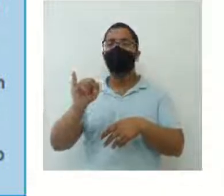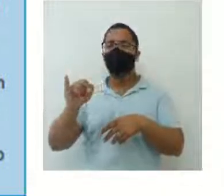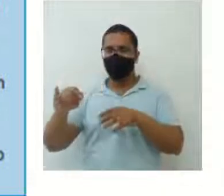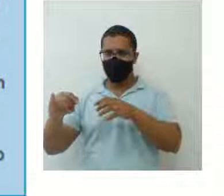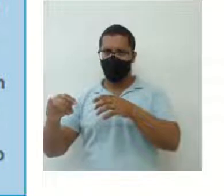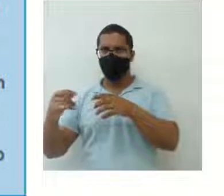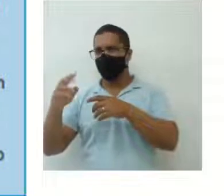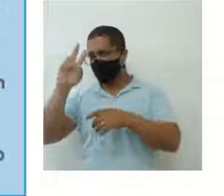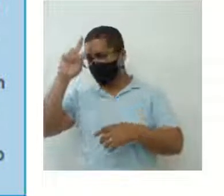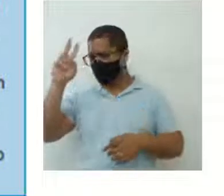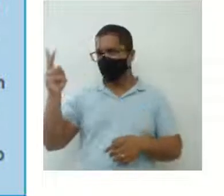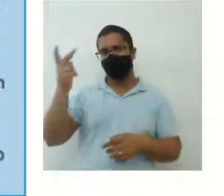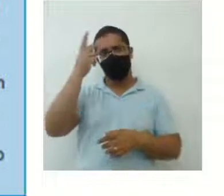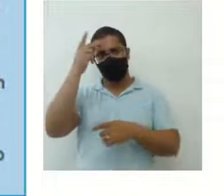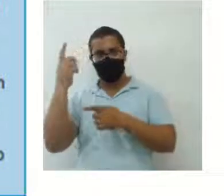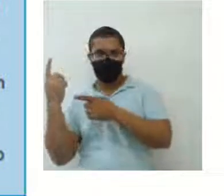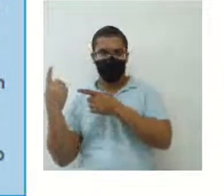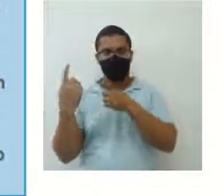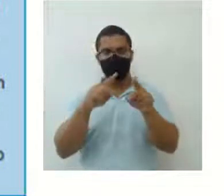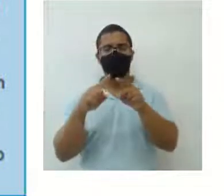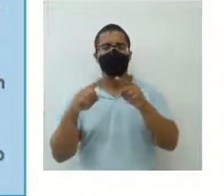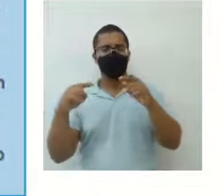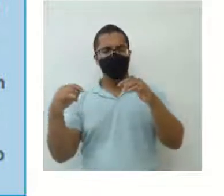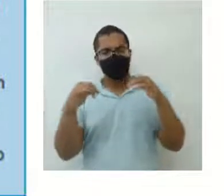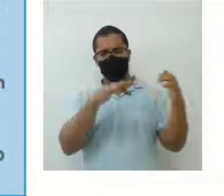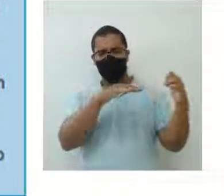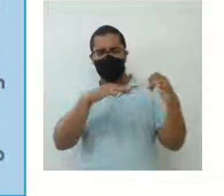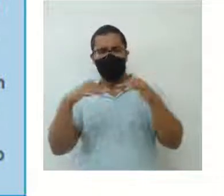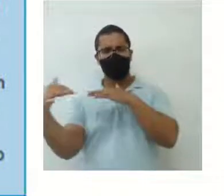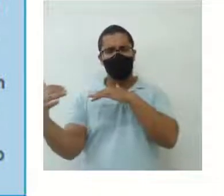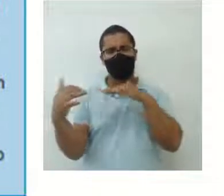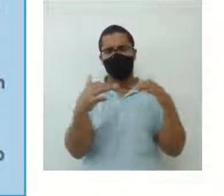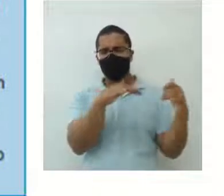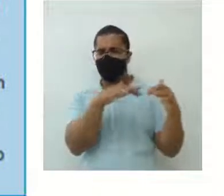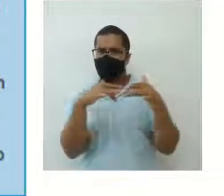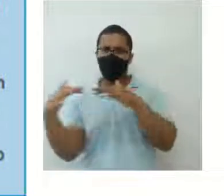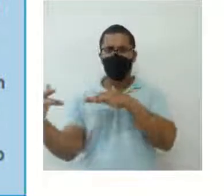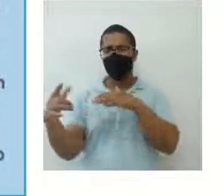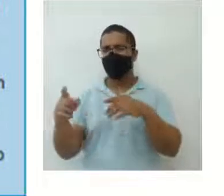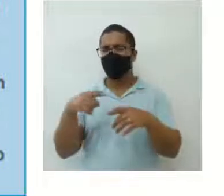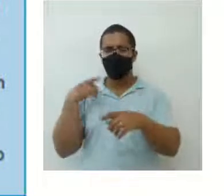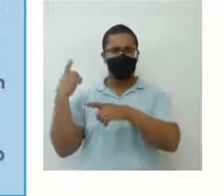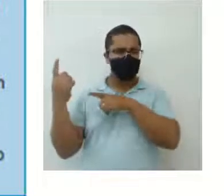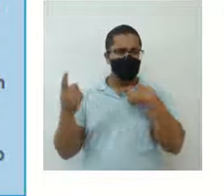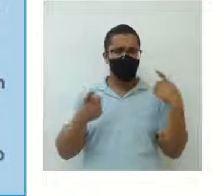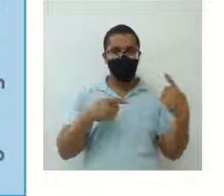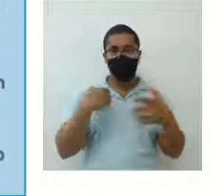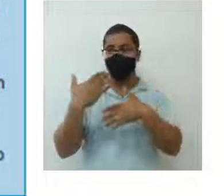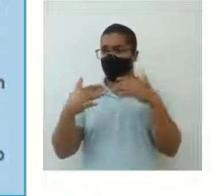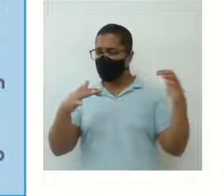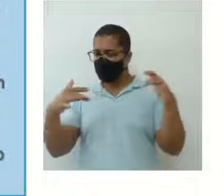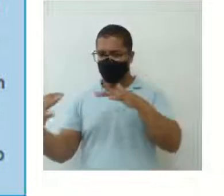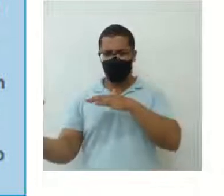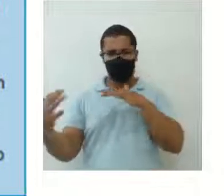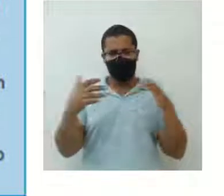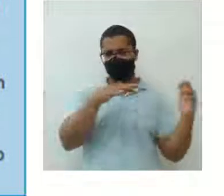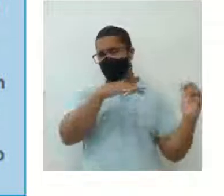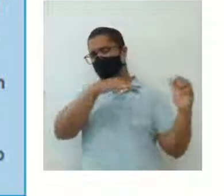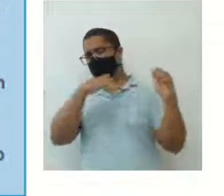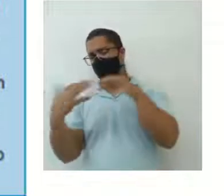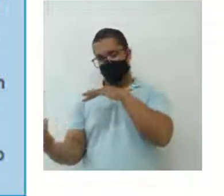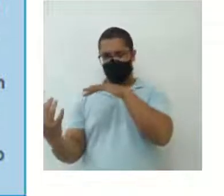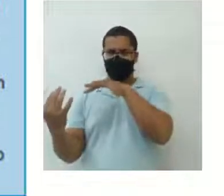sangrentas batalhas, né? Sangrentas batalhas, né? A resistência chegou ao fim. Depois de muito